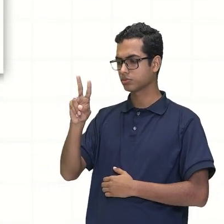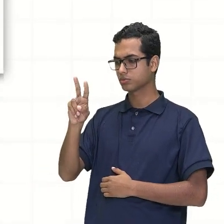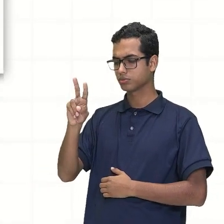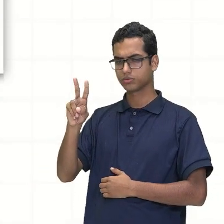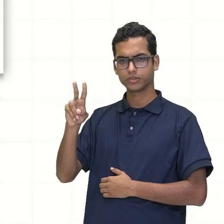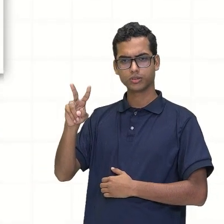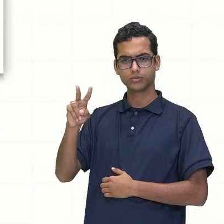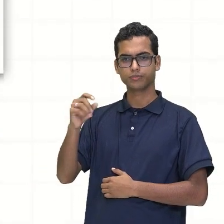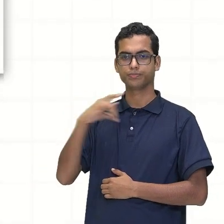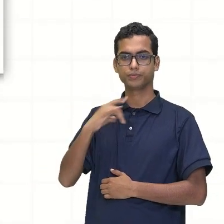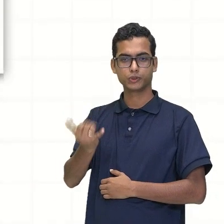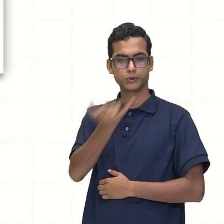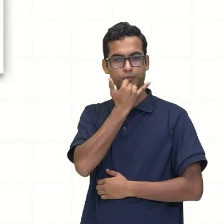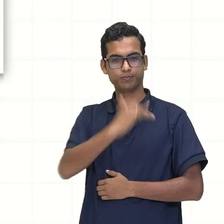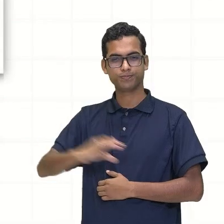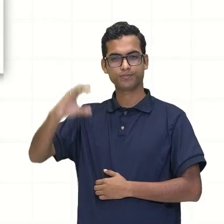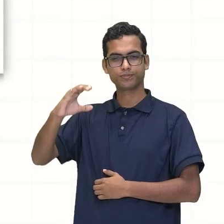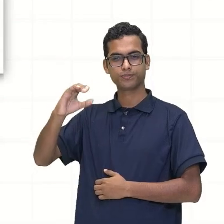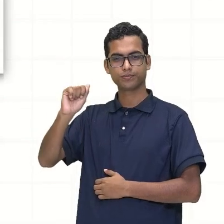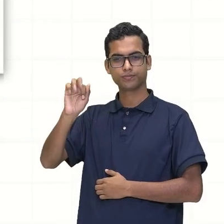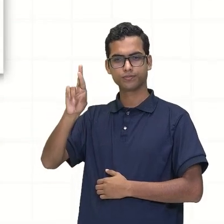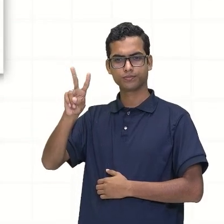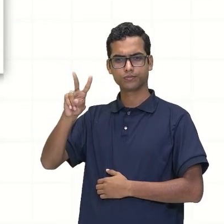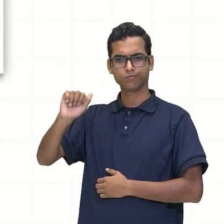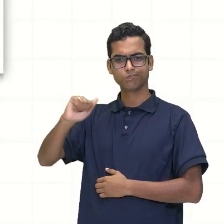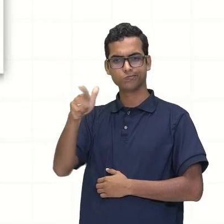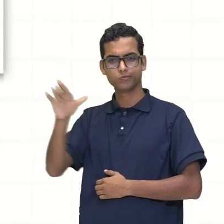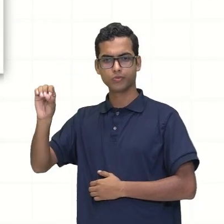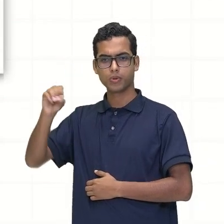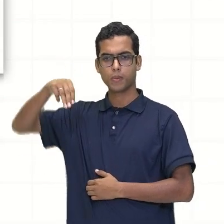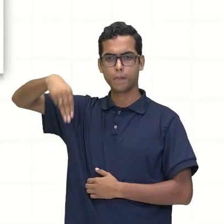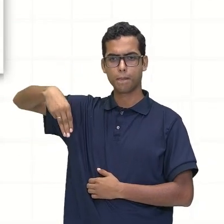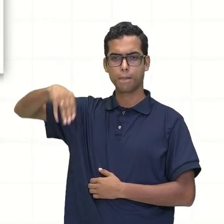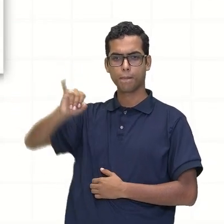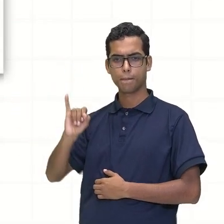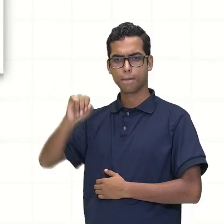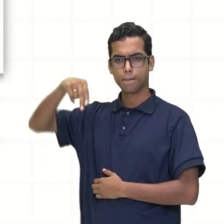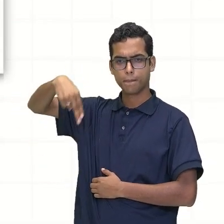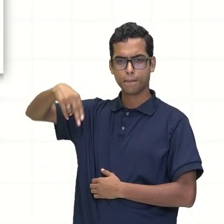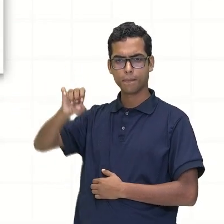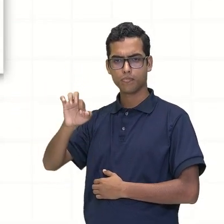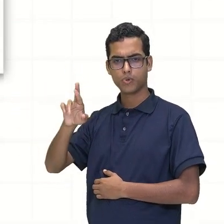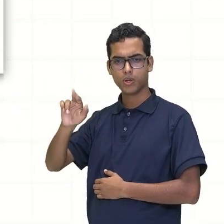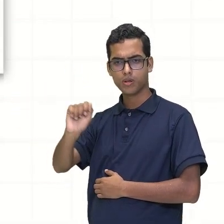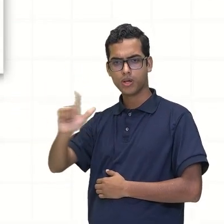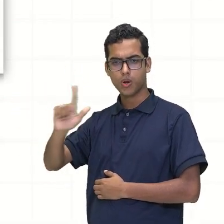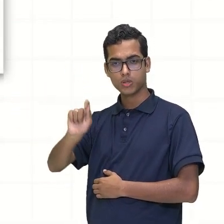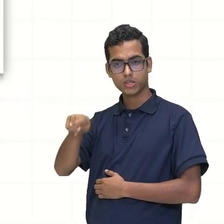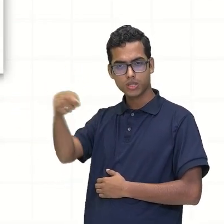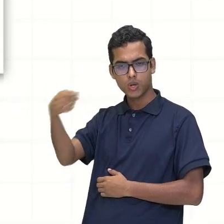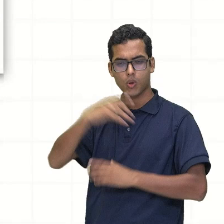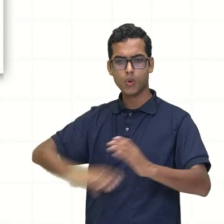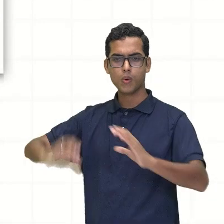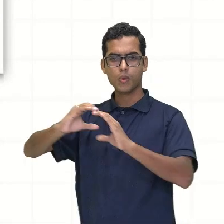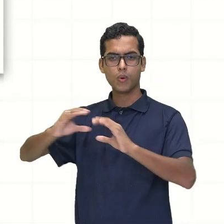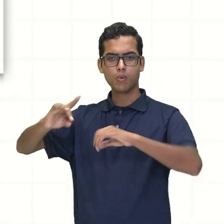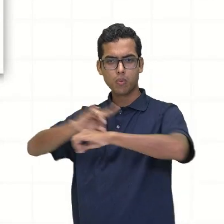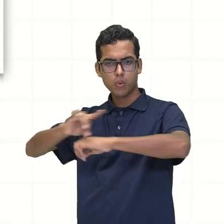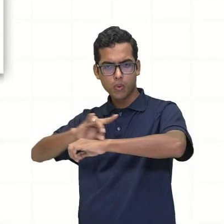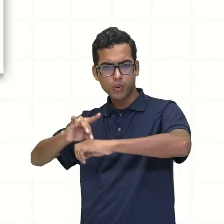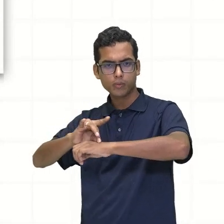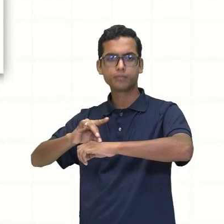mineral, o petróleo, o gás, eles se formaram aí no período carbonífero, gente. E esse período